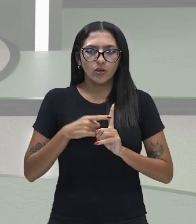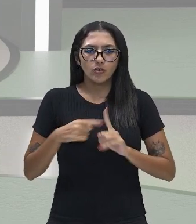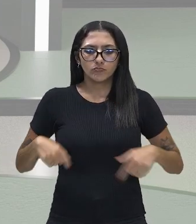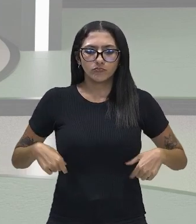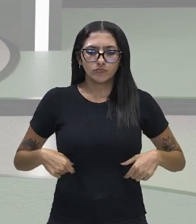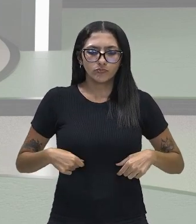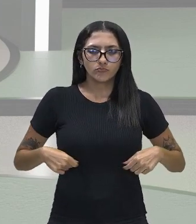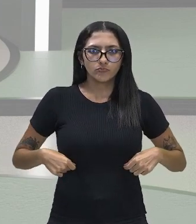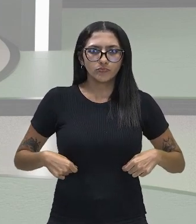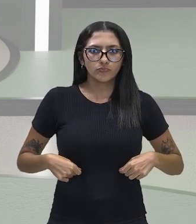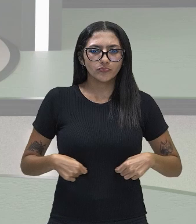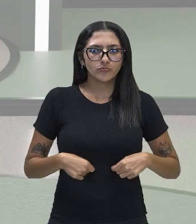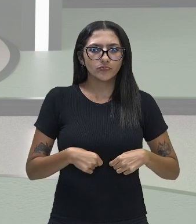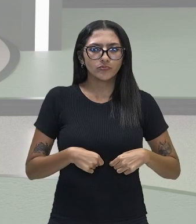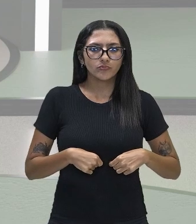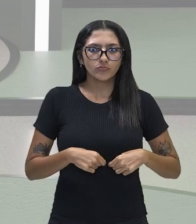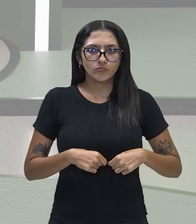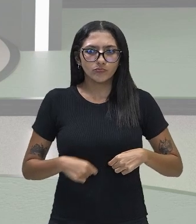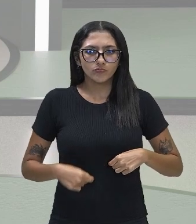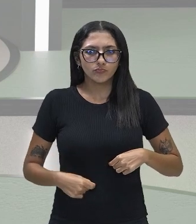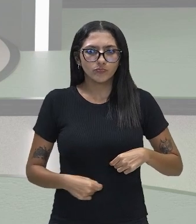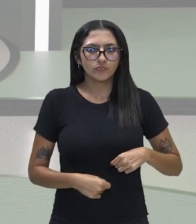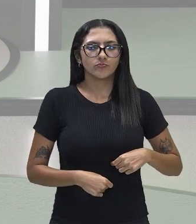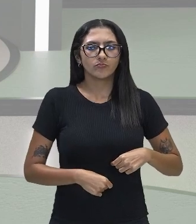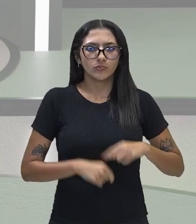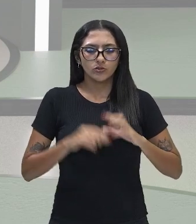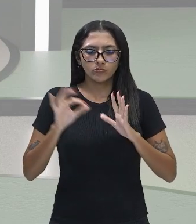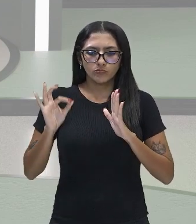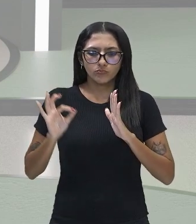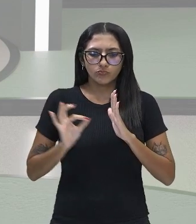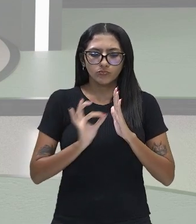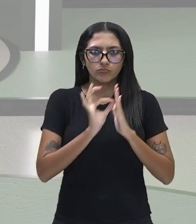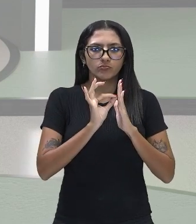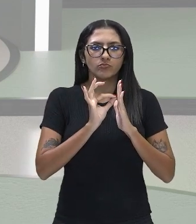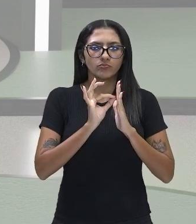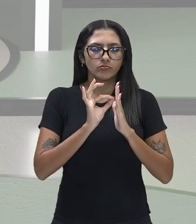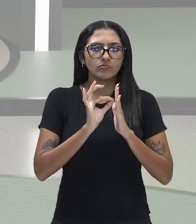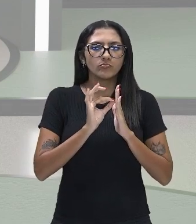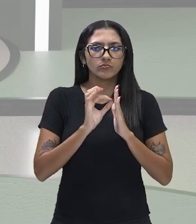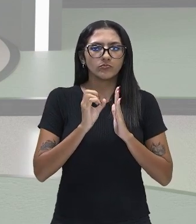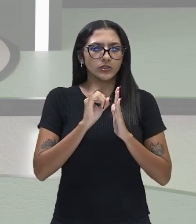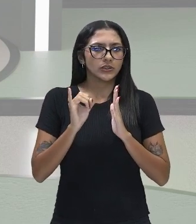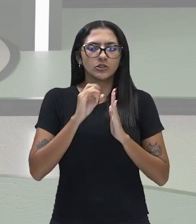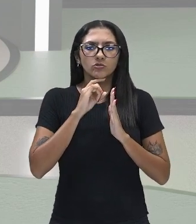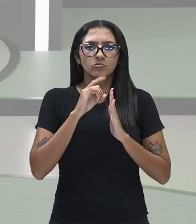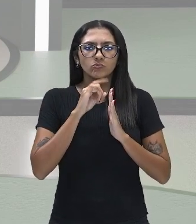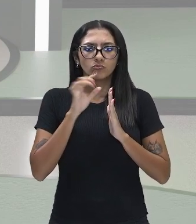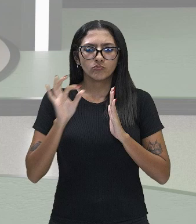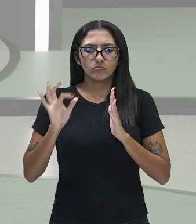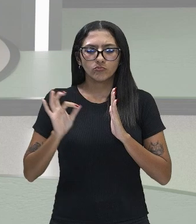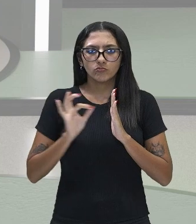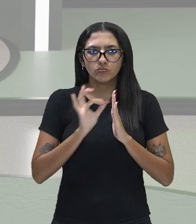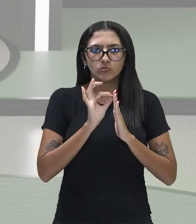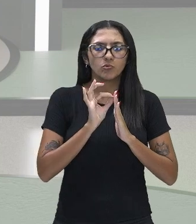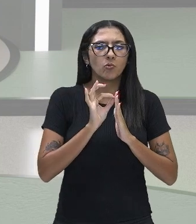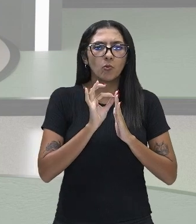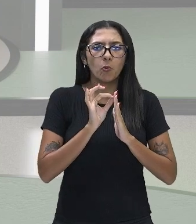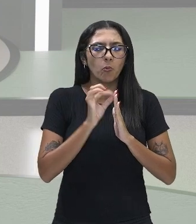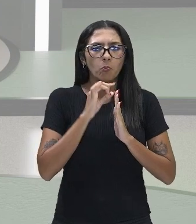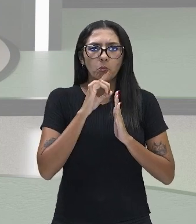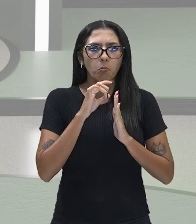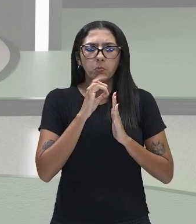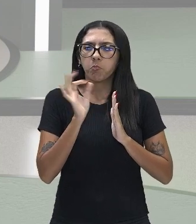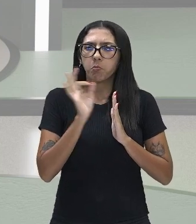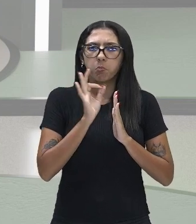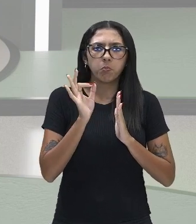tuba uterina, entra no canal do útero, ele, se não tem